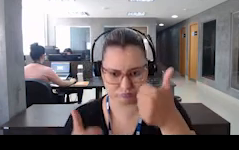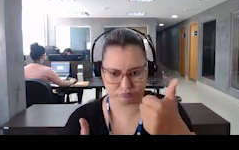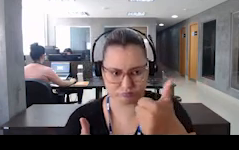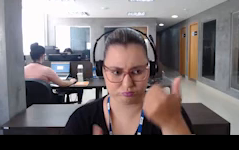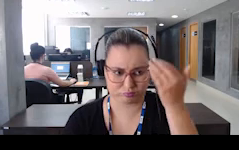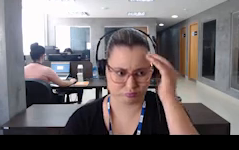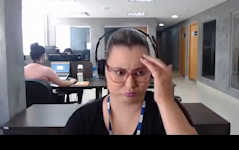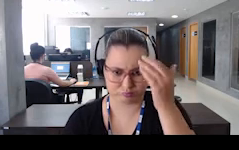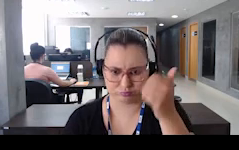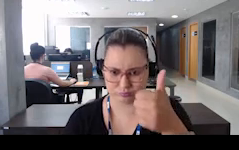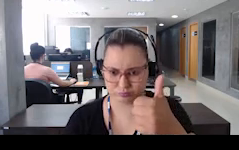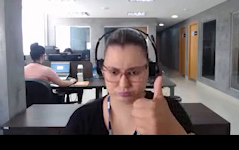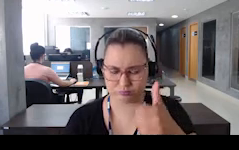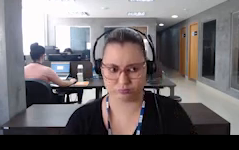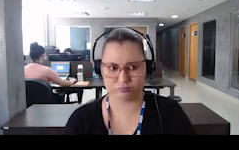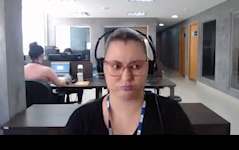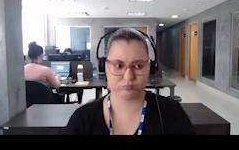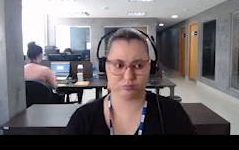entenderam aí a lógica, pessoal?